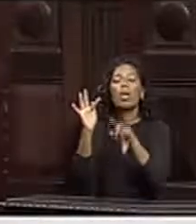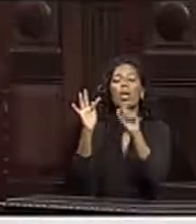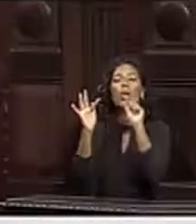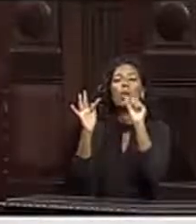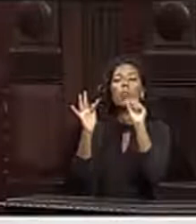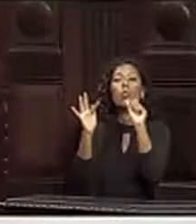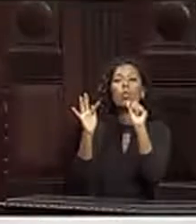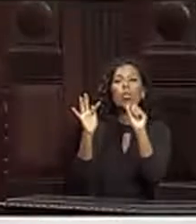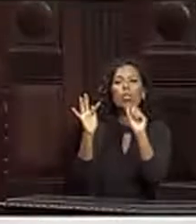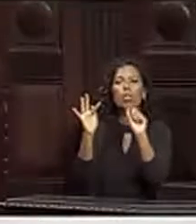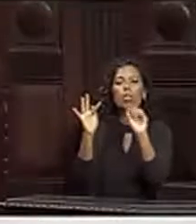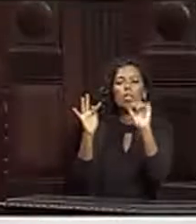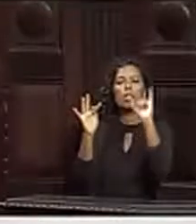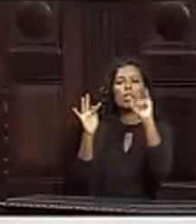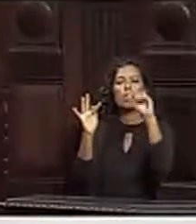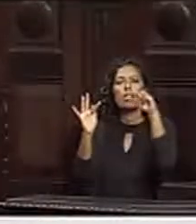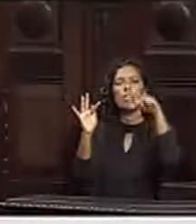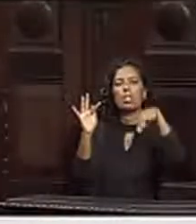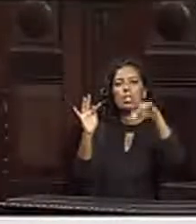Excluíram,